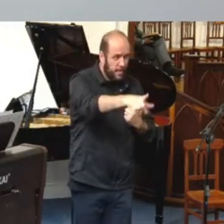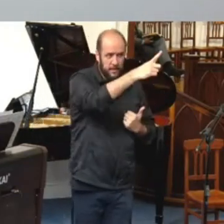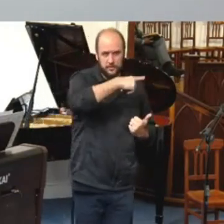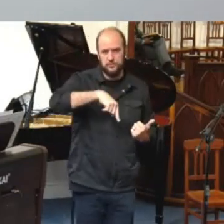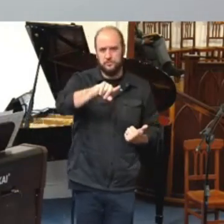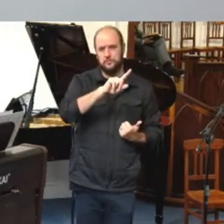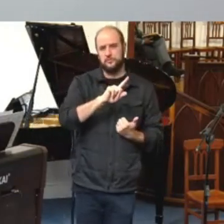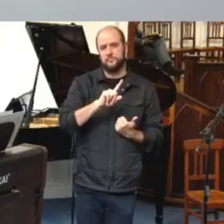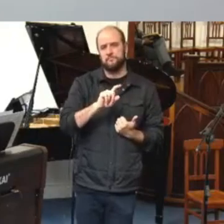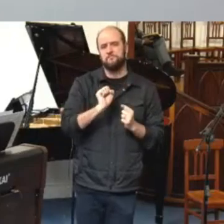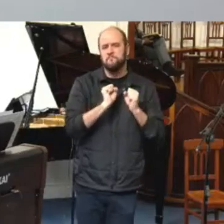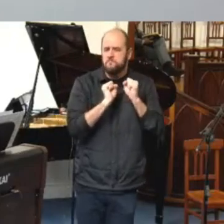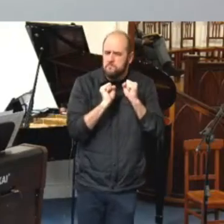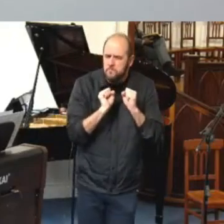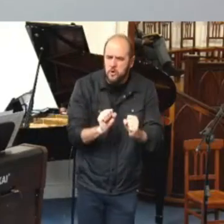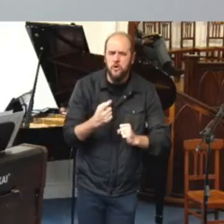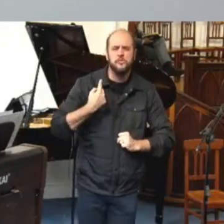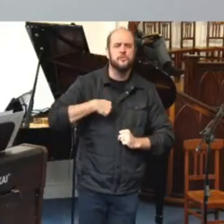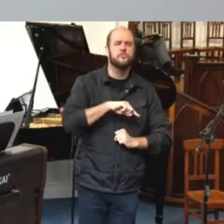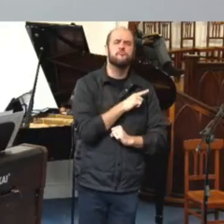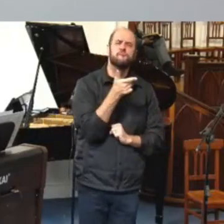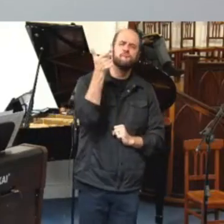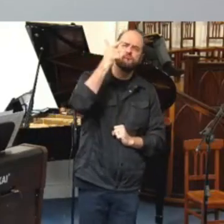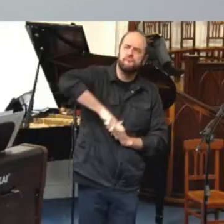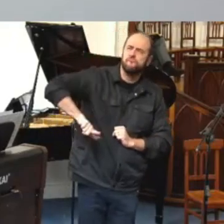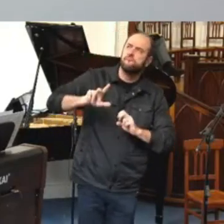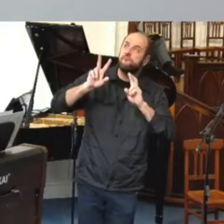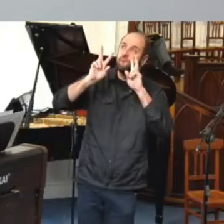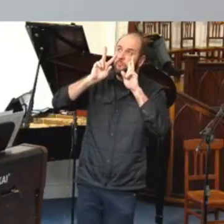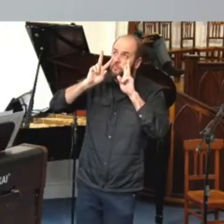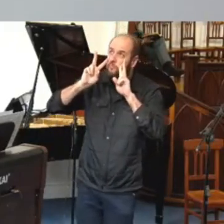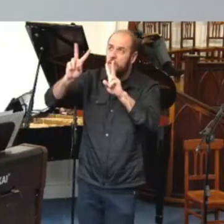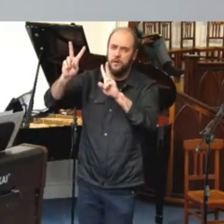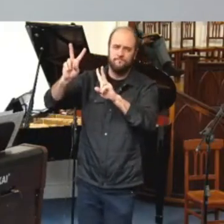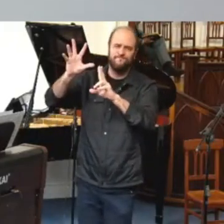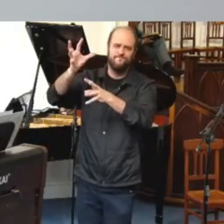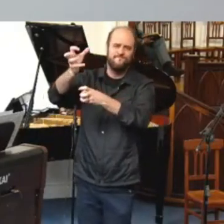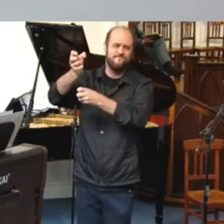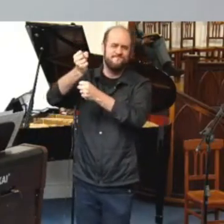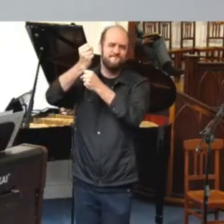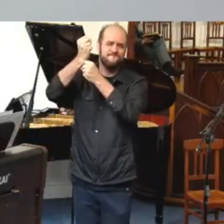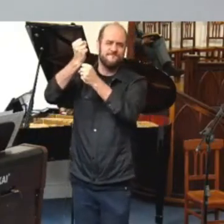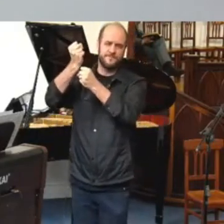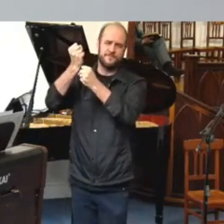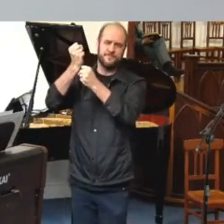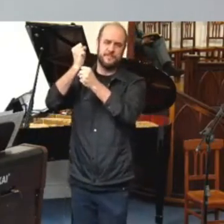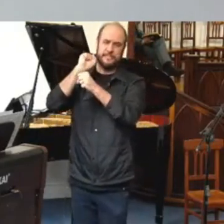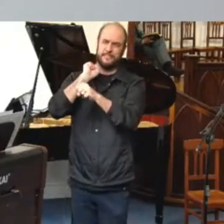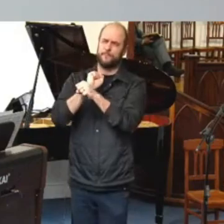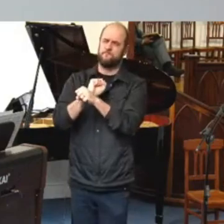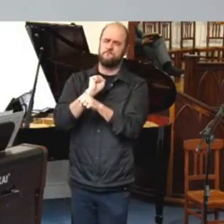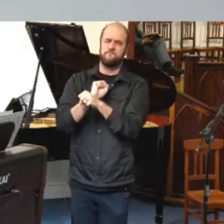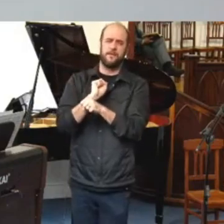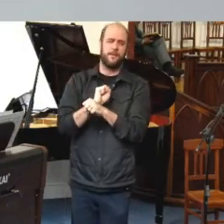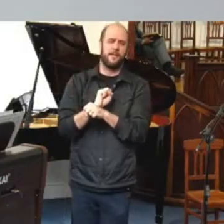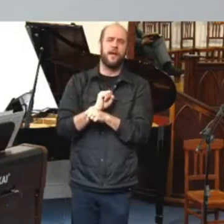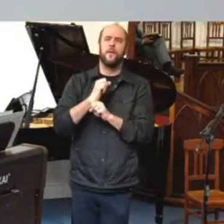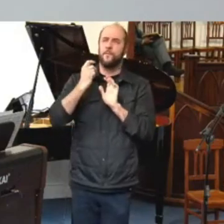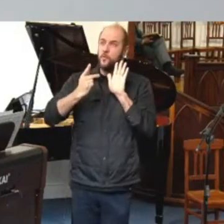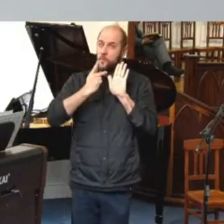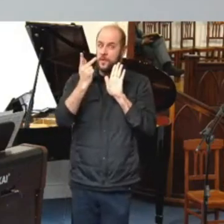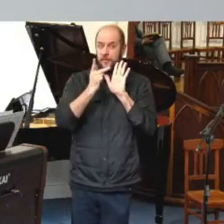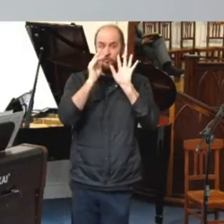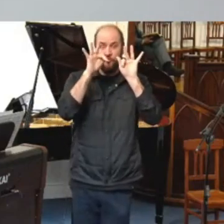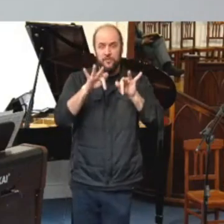é aquele que nos permite olhar para Ele e aprender no sofrimento dele, a aguardar a realização da